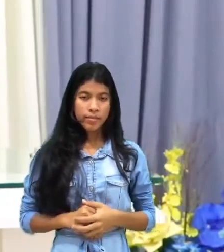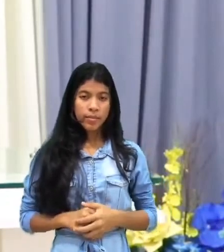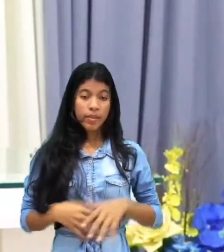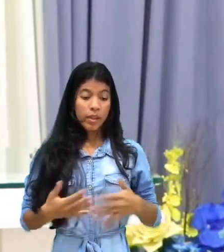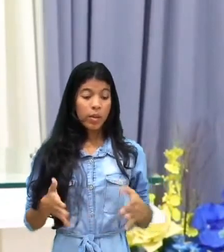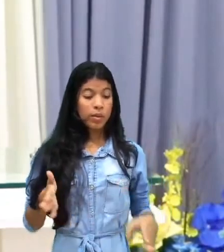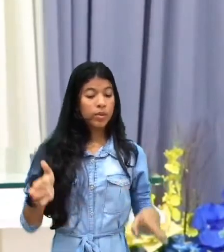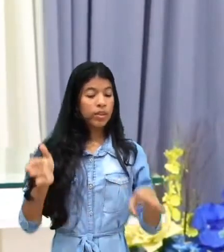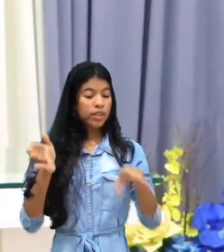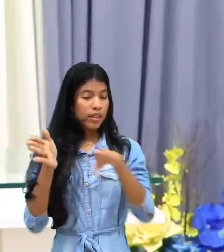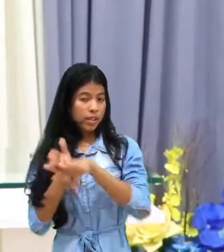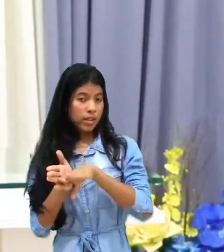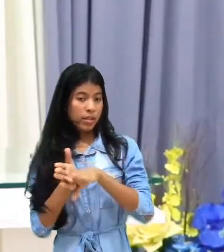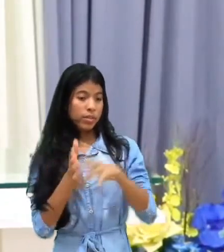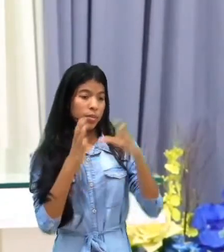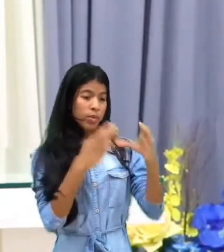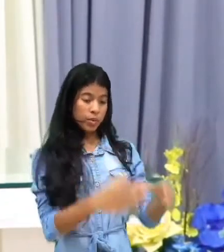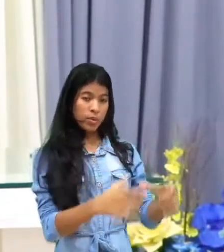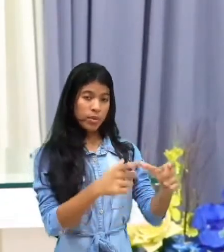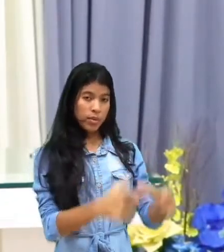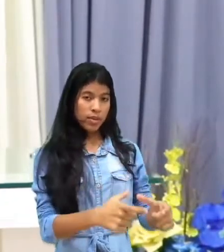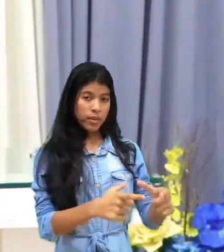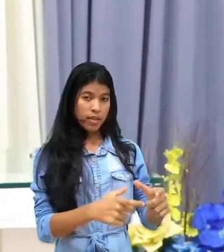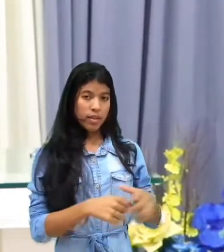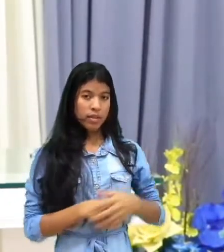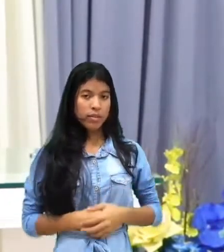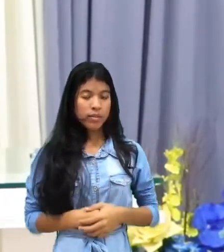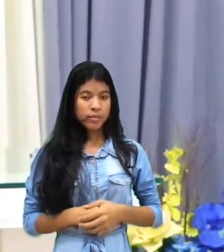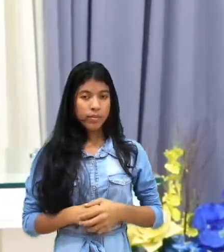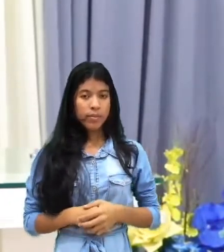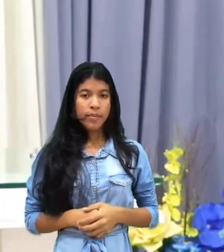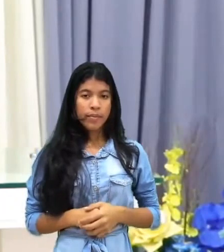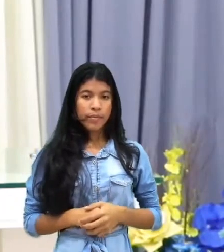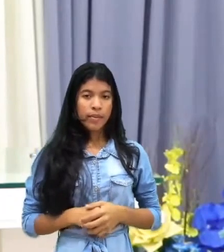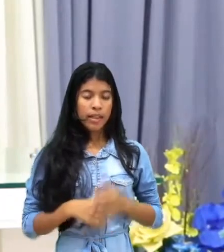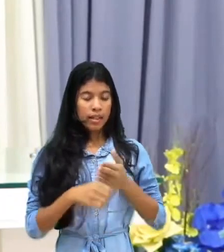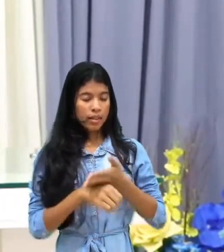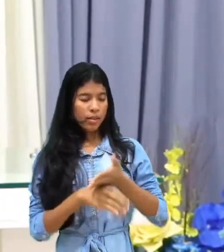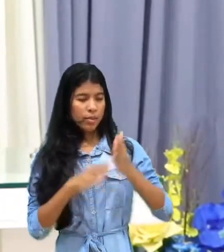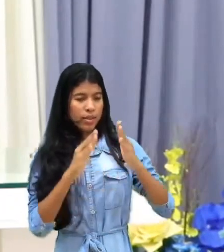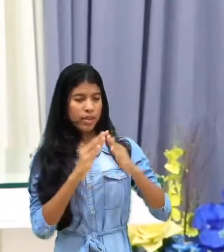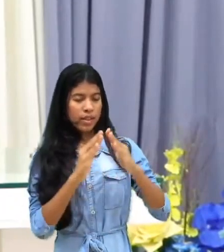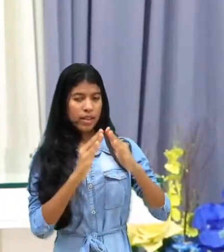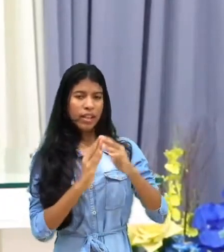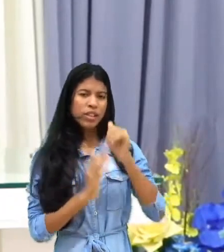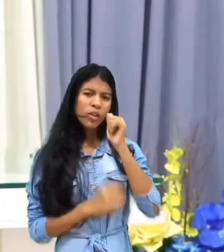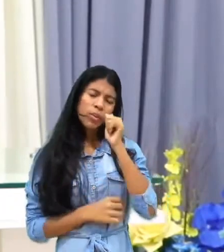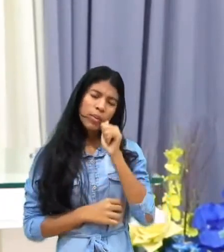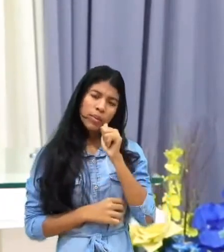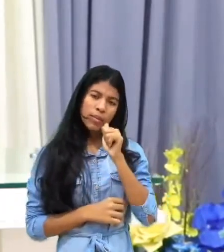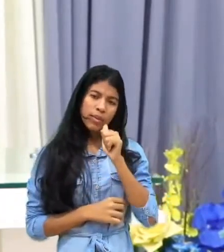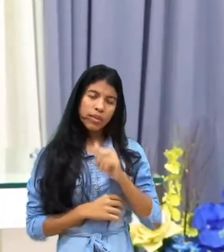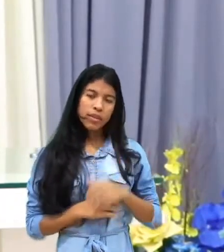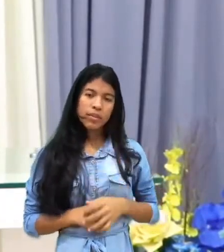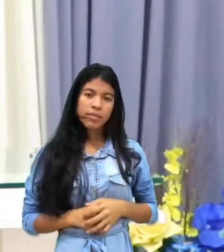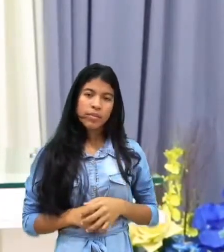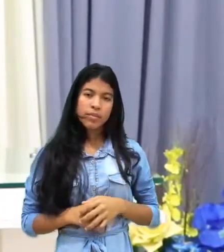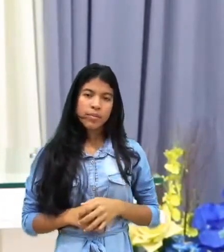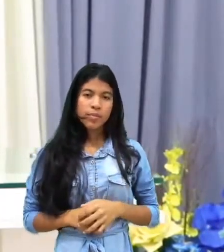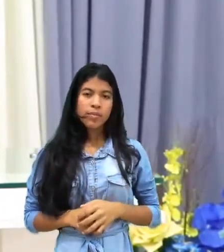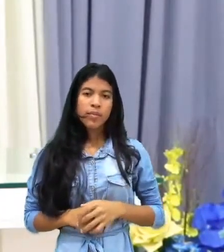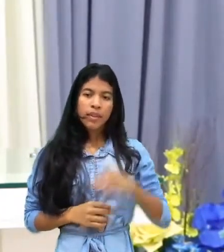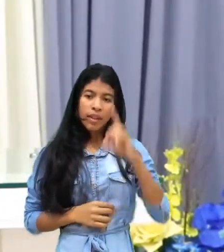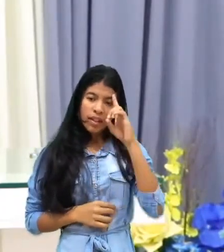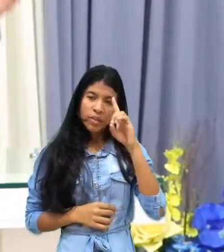Quando chegamos ali, nos hospedamos na casa de uma senhora, de dia, evangelizamos, andamos